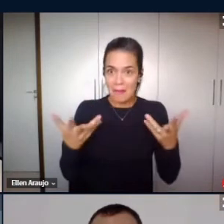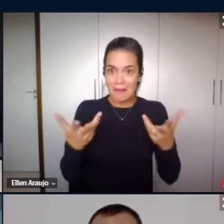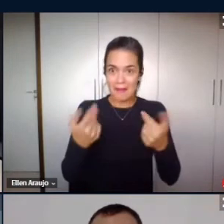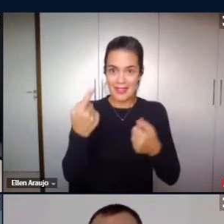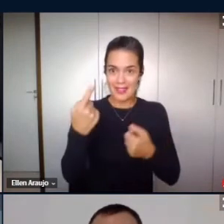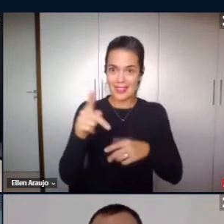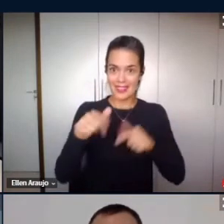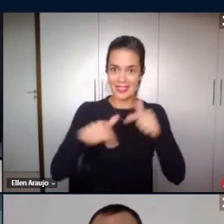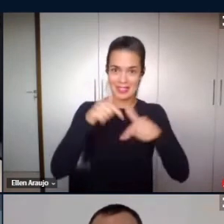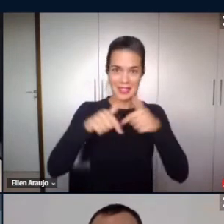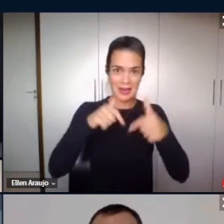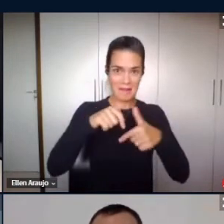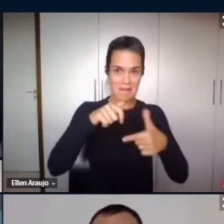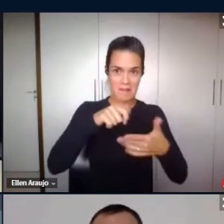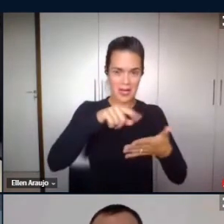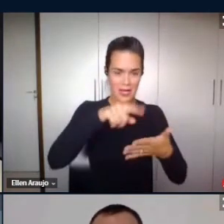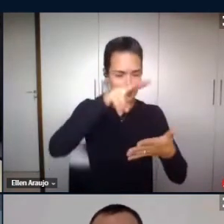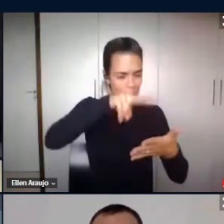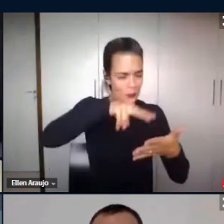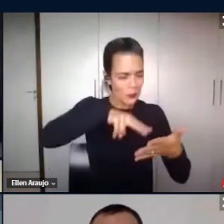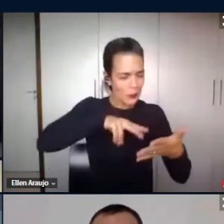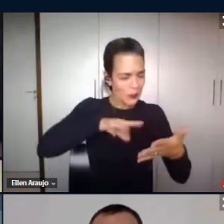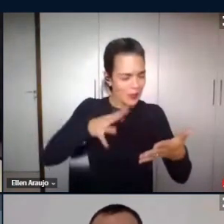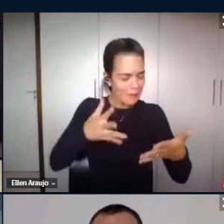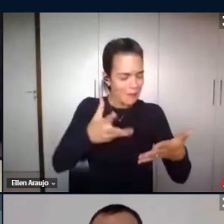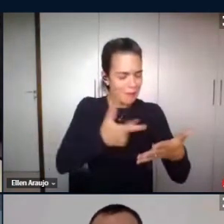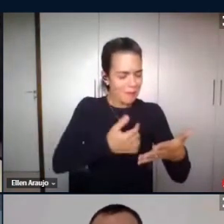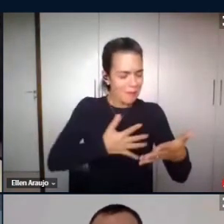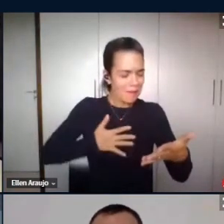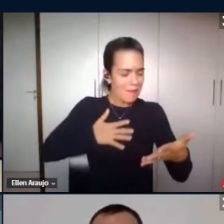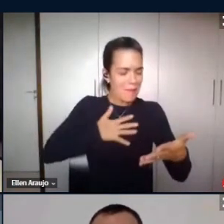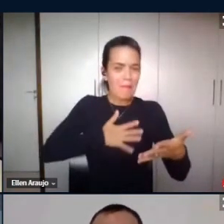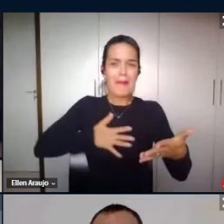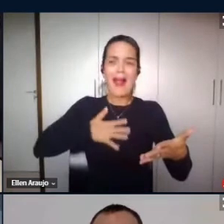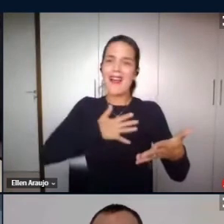trabalho. Né? O teu trabalho me fez um bem, assim, foi